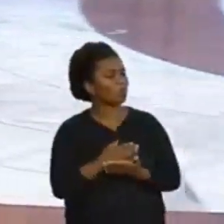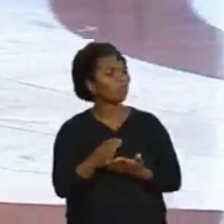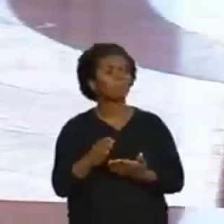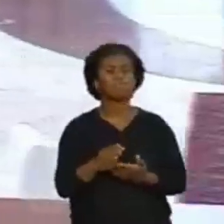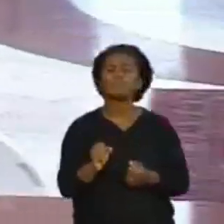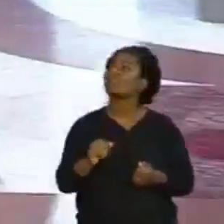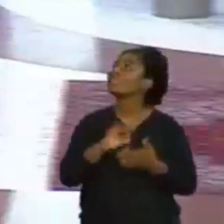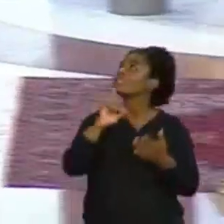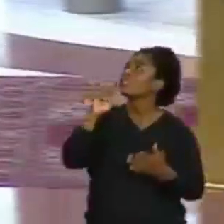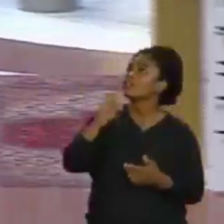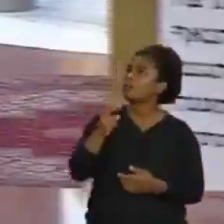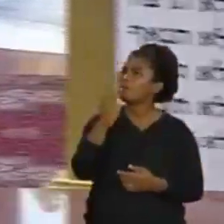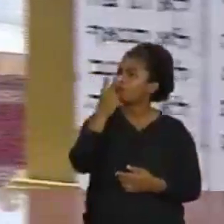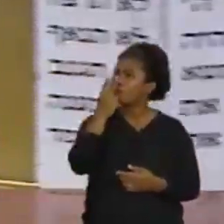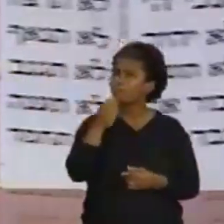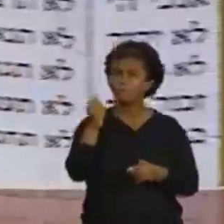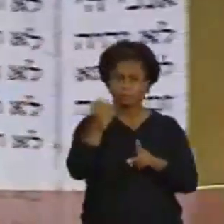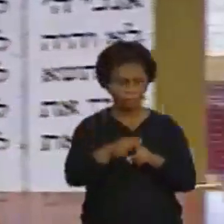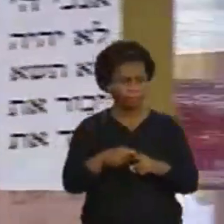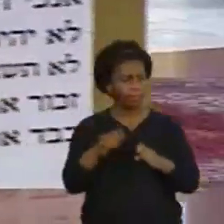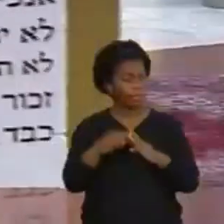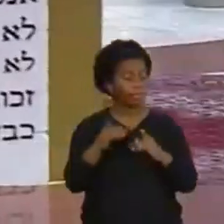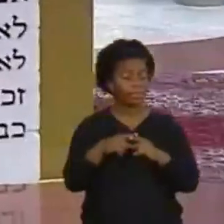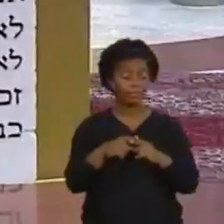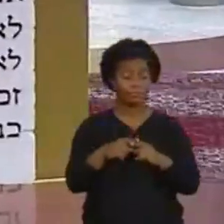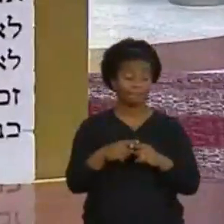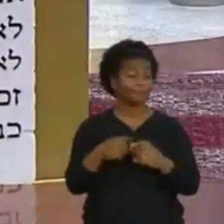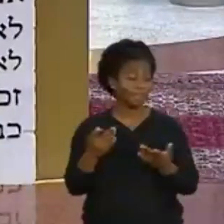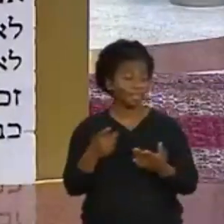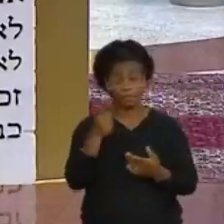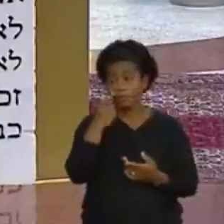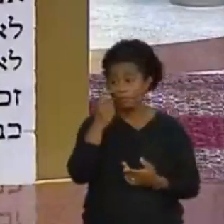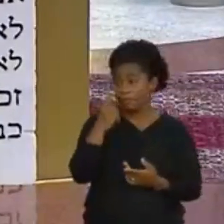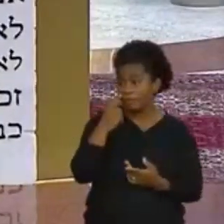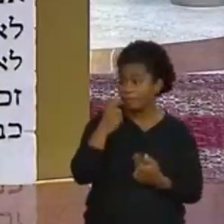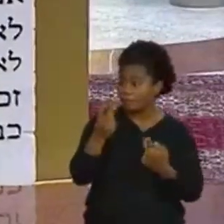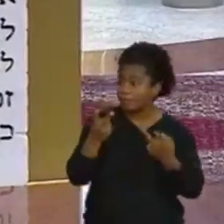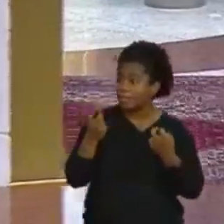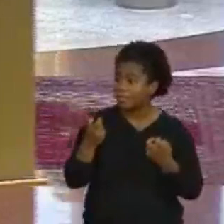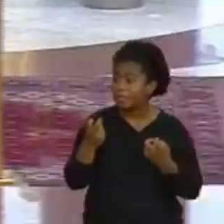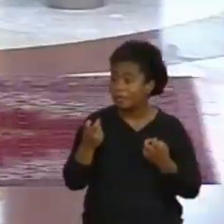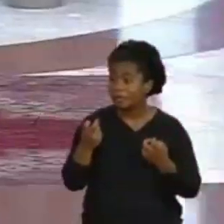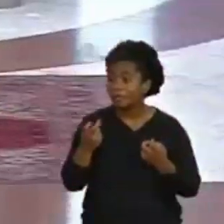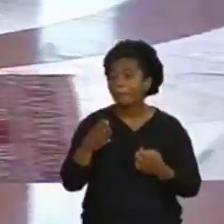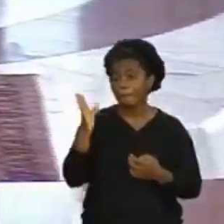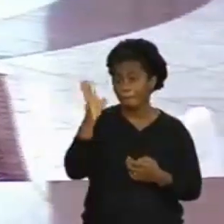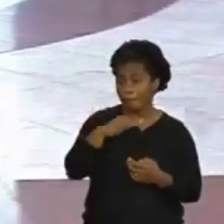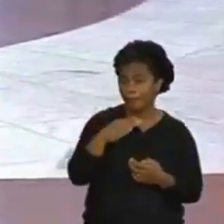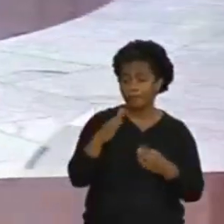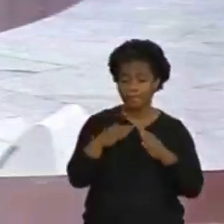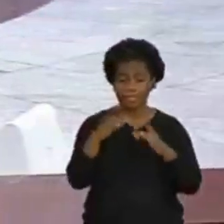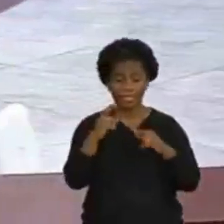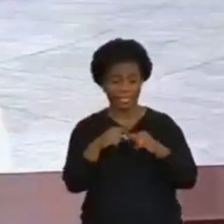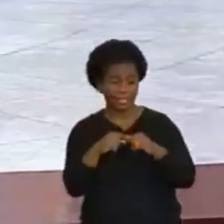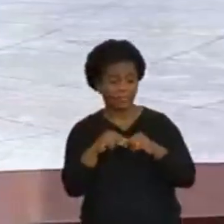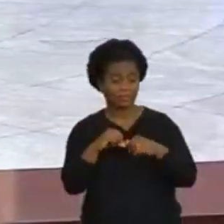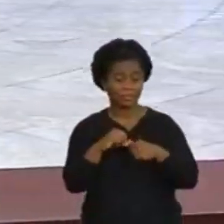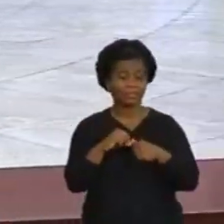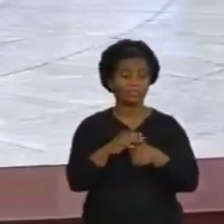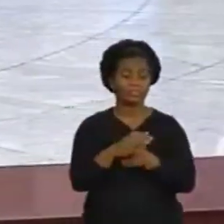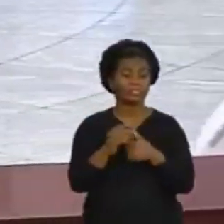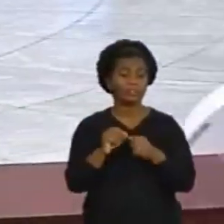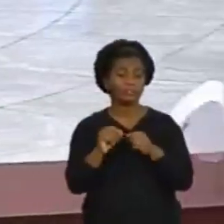a Deus. 2 meses na igreja, né? Esse é o mal que a Igreja Universal faz, né, gente? Hã? Levante, por favor, a sua